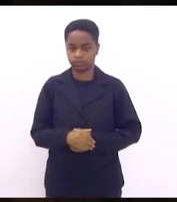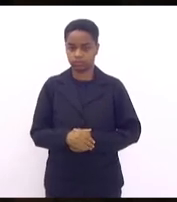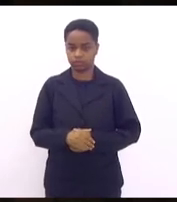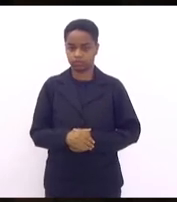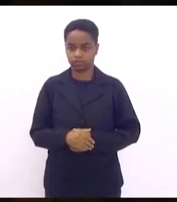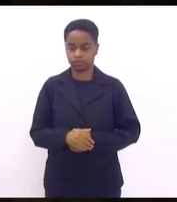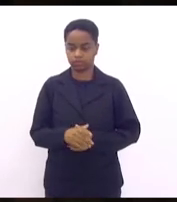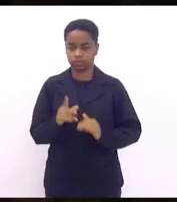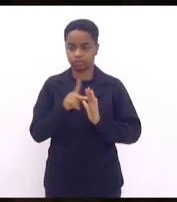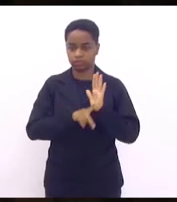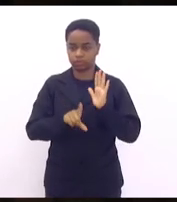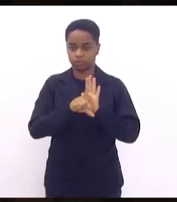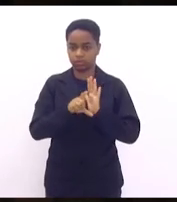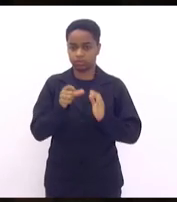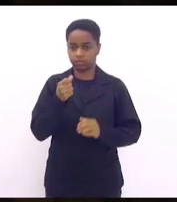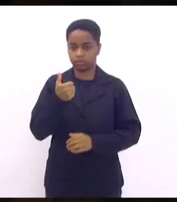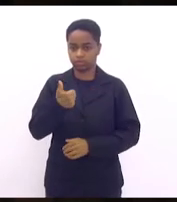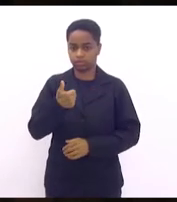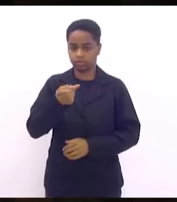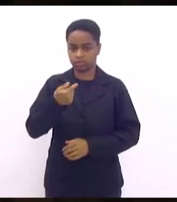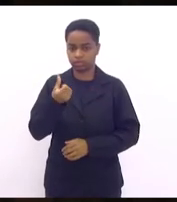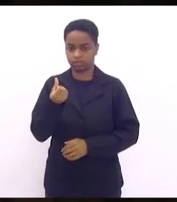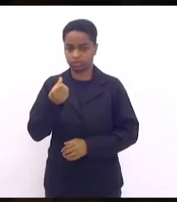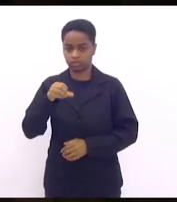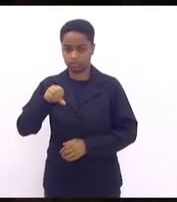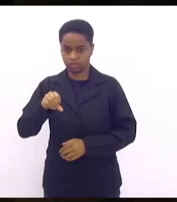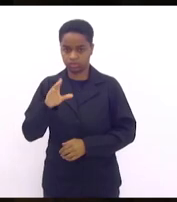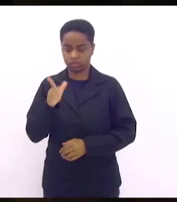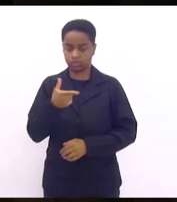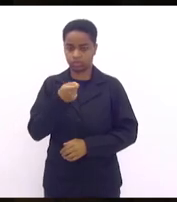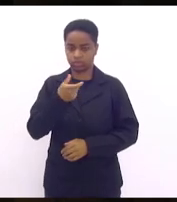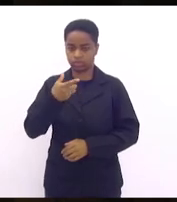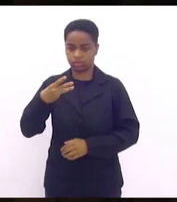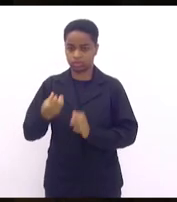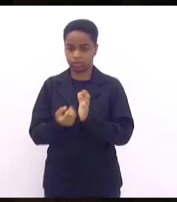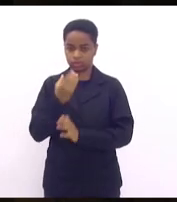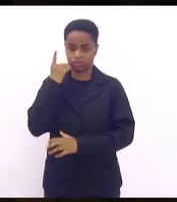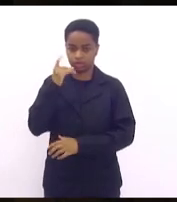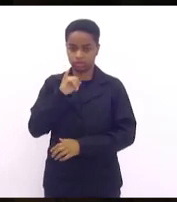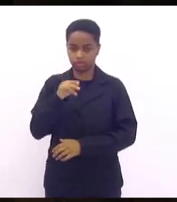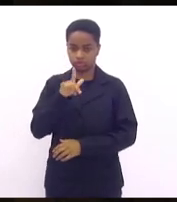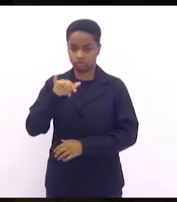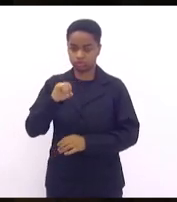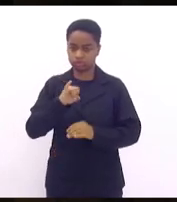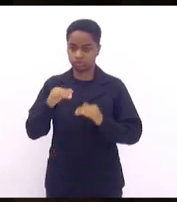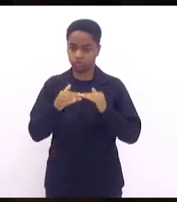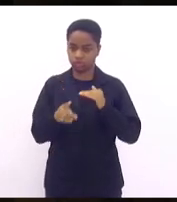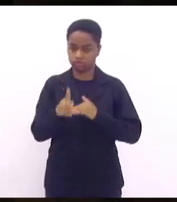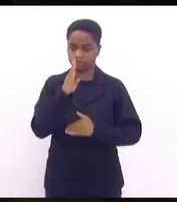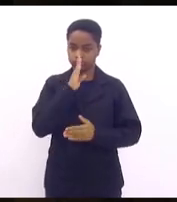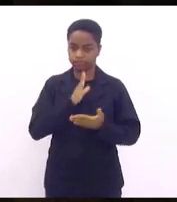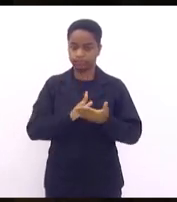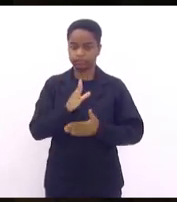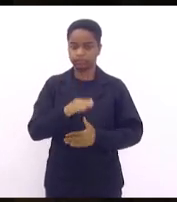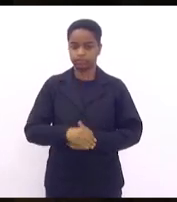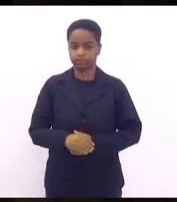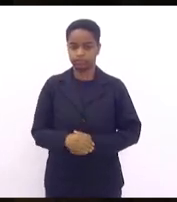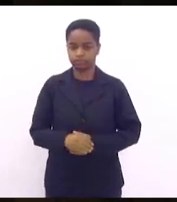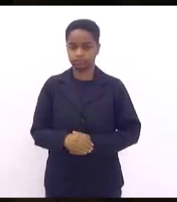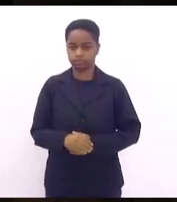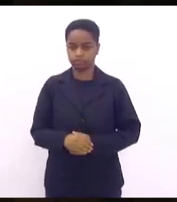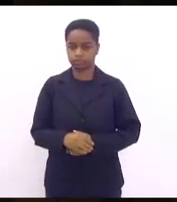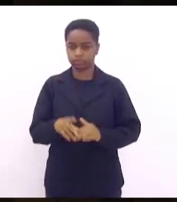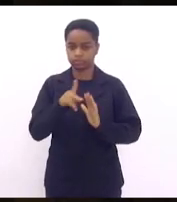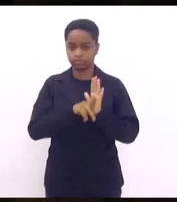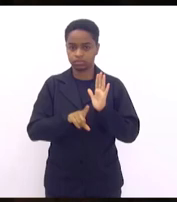O projeto 1769 de 23, do deputado Júlio Rocha, senhores que aprovam, permaneçam como estão, aprovado.